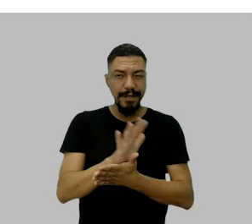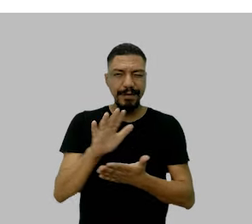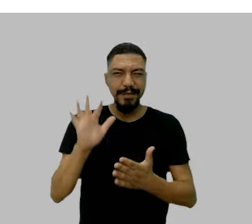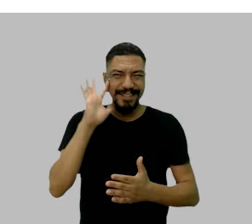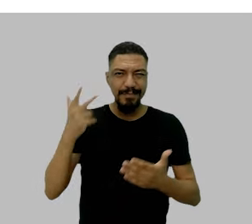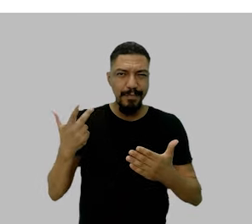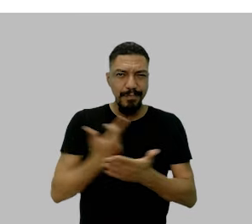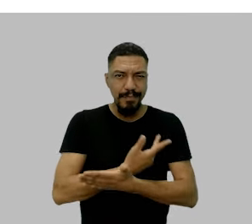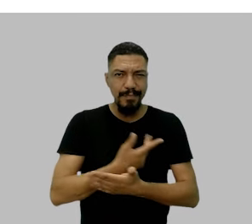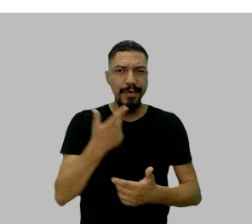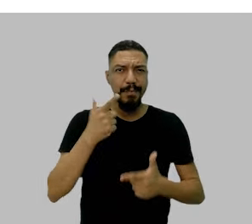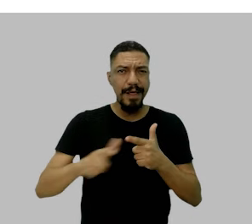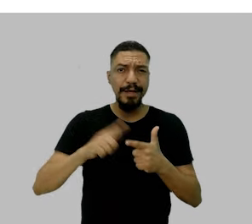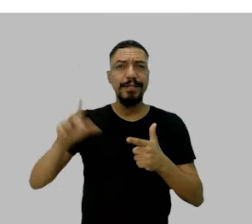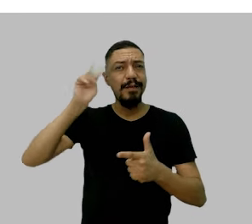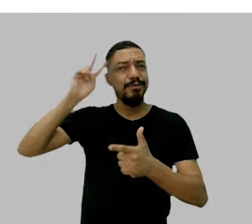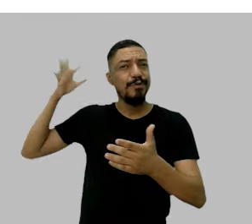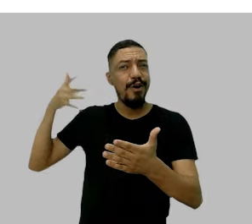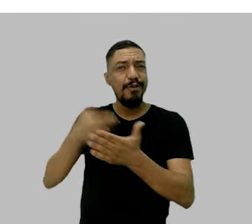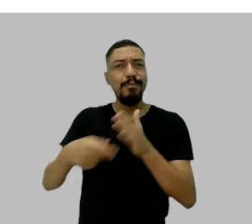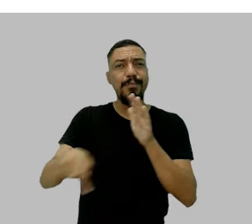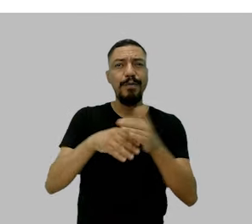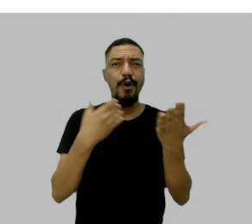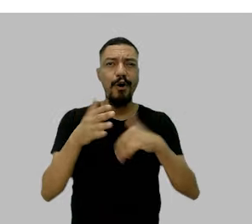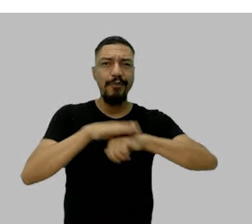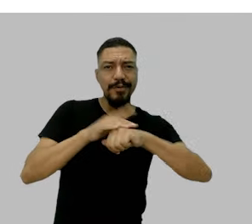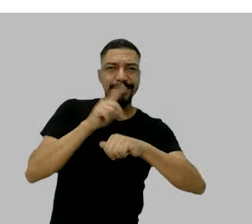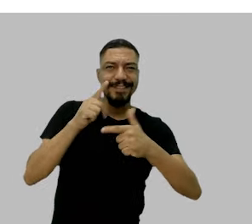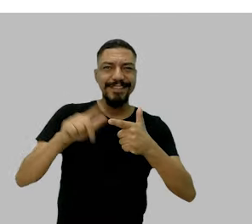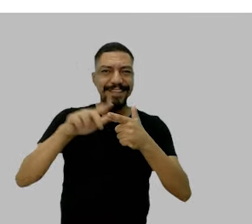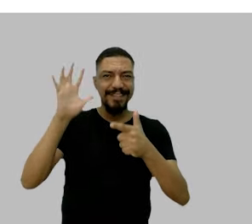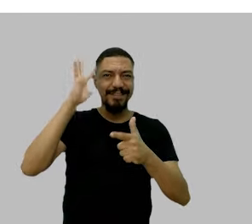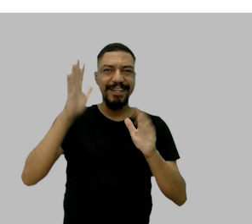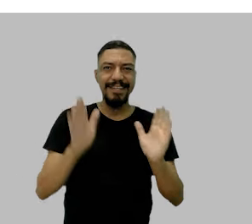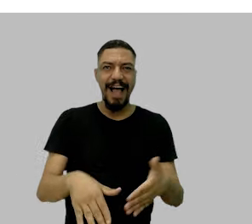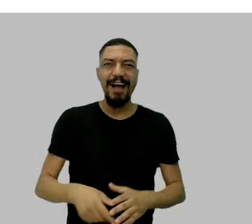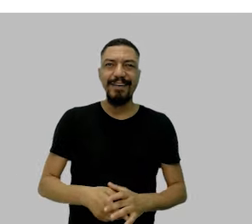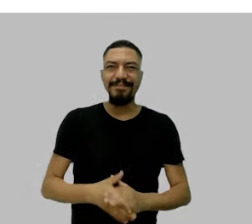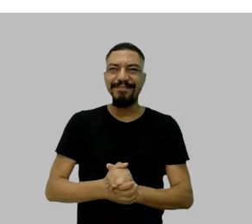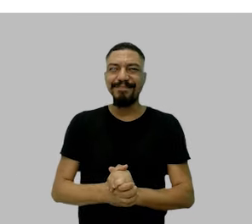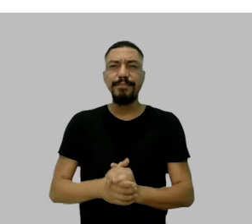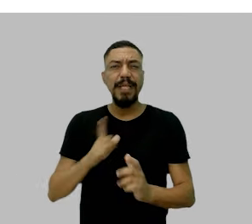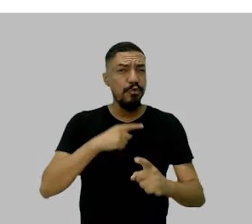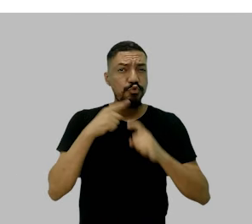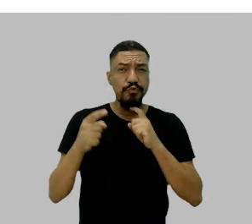todo o histórico dessa conversa e de tudo para resolver o problema. Você tem alguma dúvida? Então,